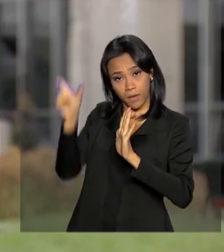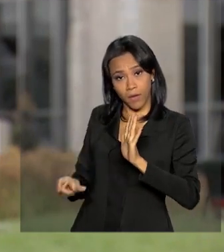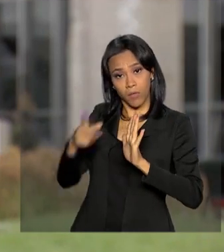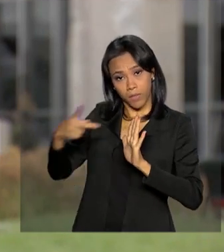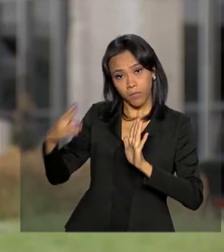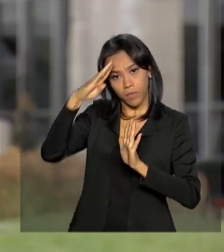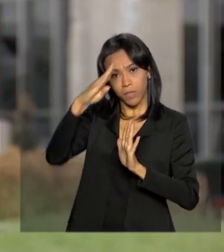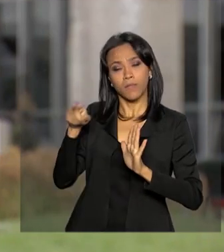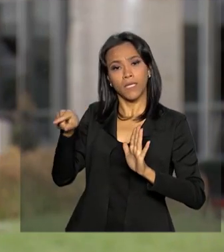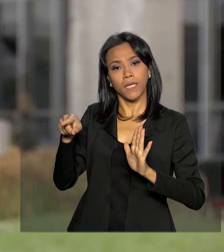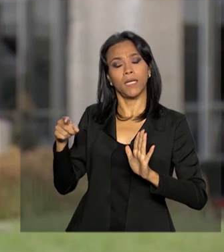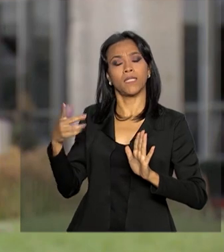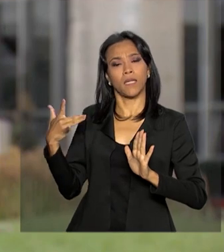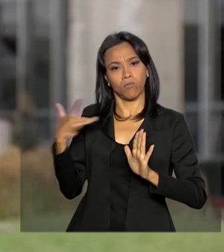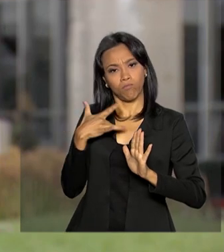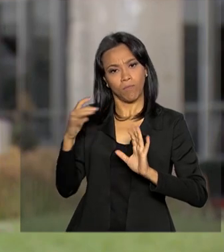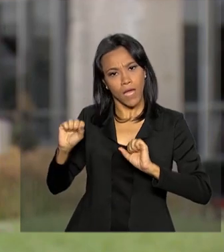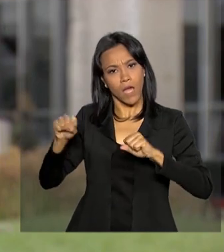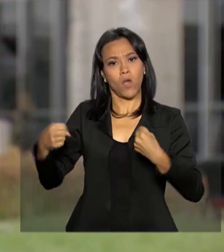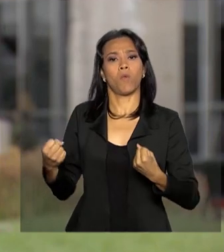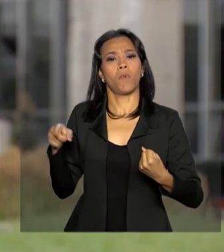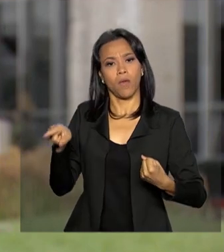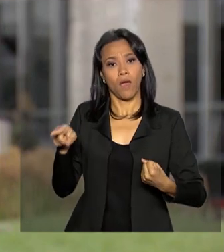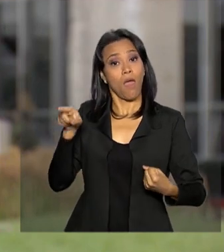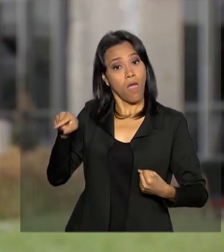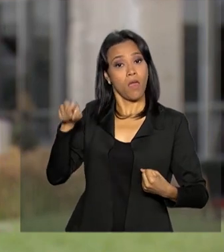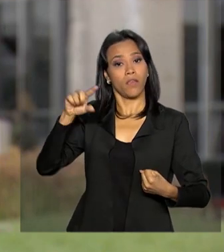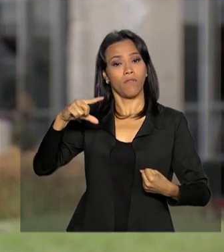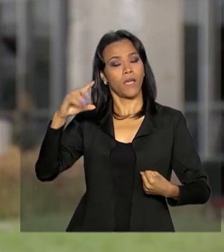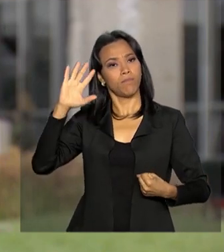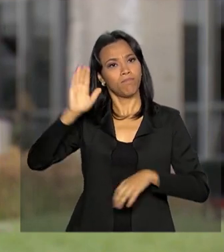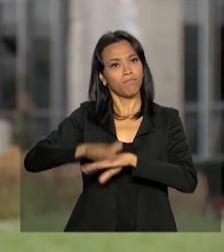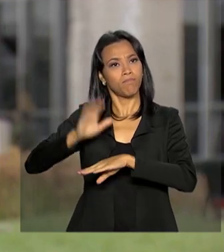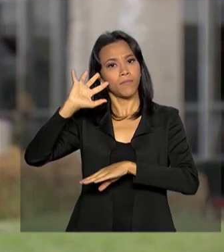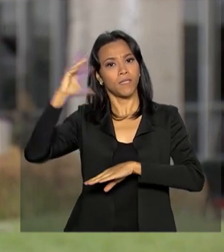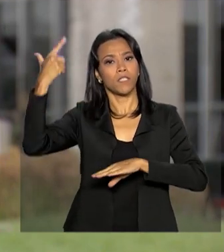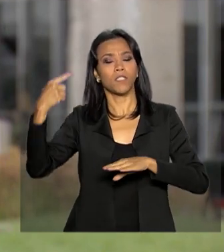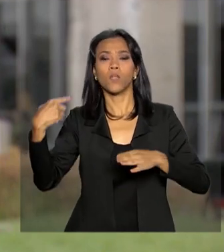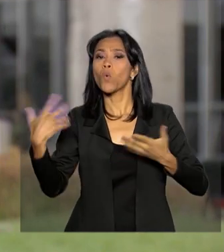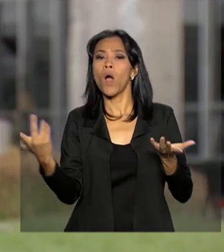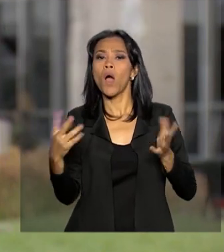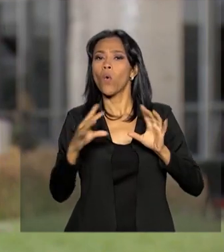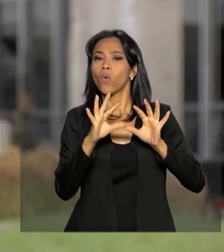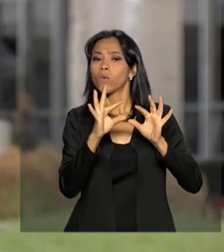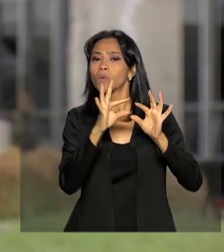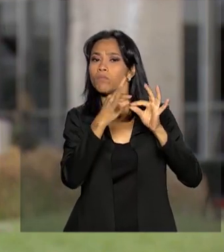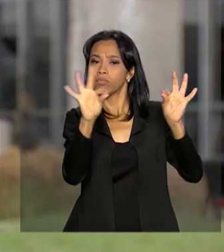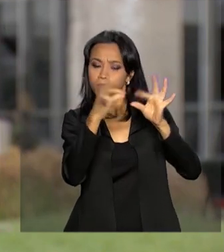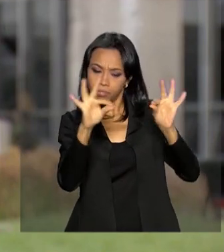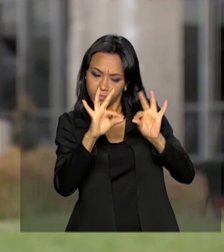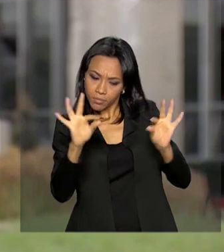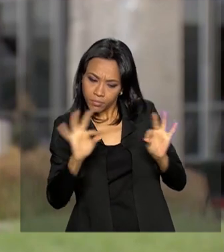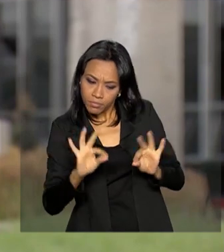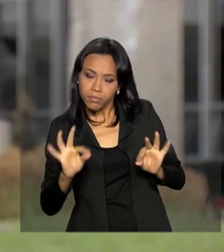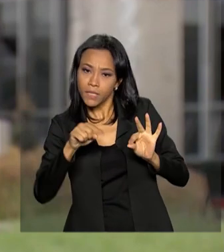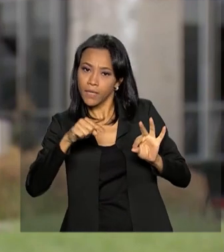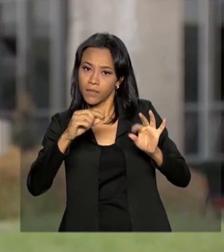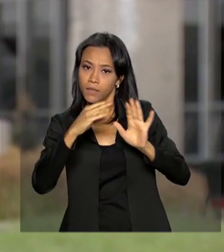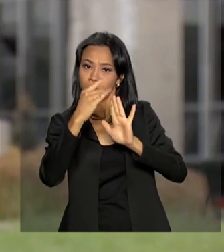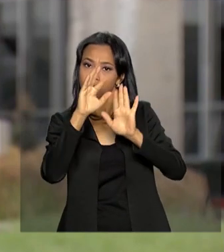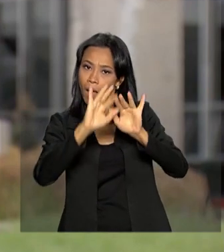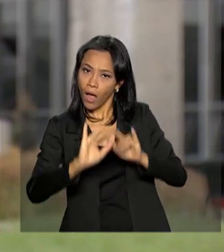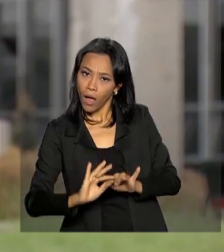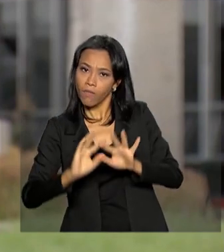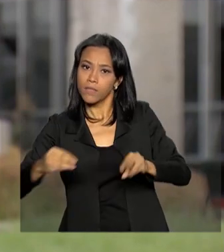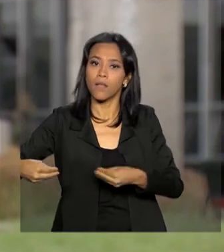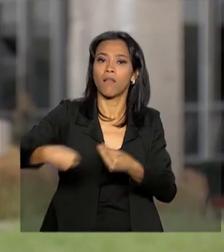da cirurgia. E é ele, Jair Bolsonaro, quem vai decidir qual o texto que vai ser enviado ao Congresso Nacional.